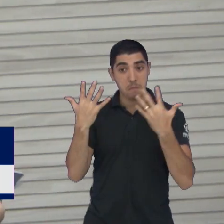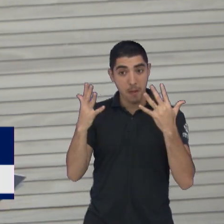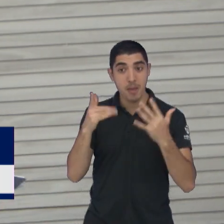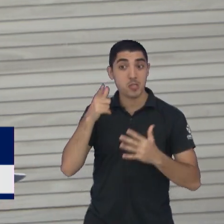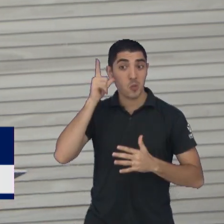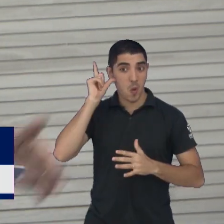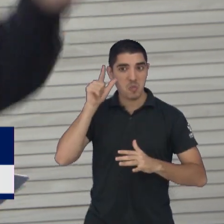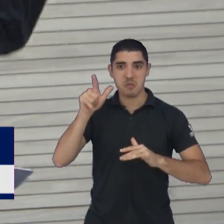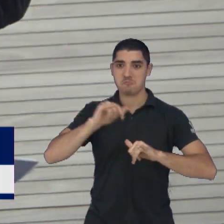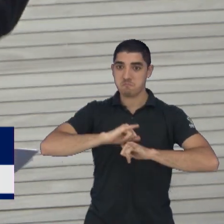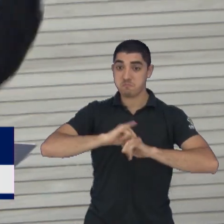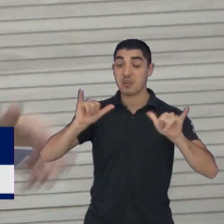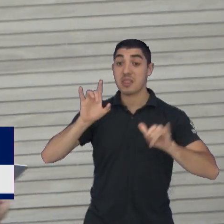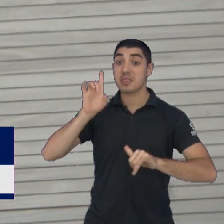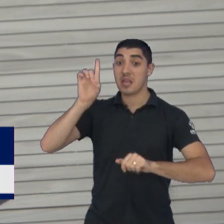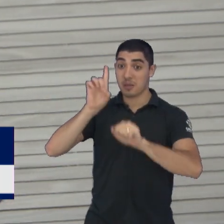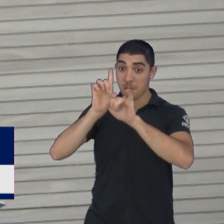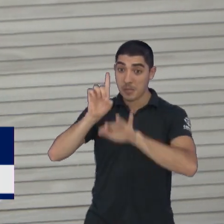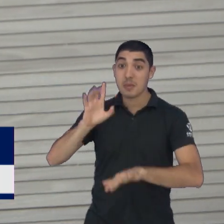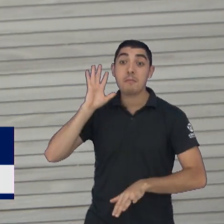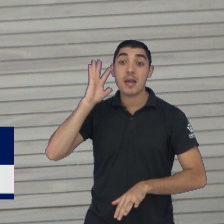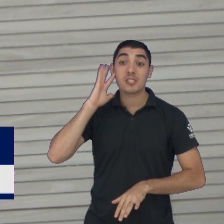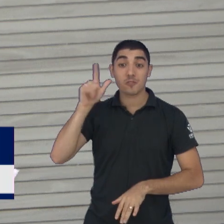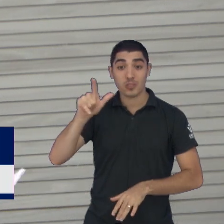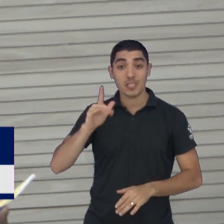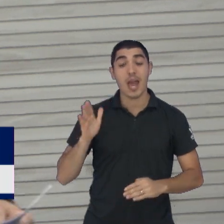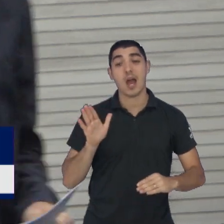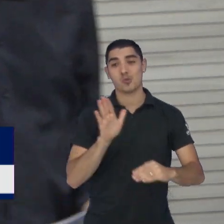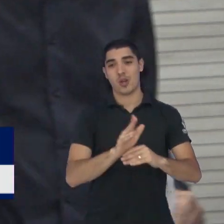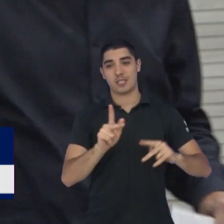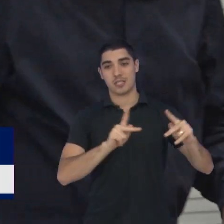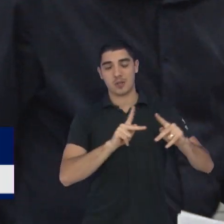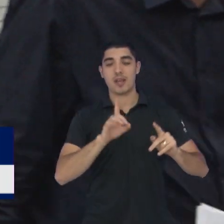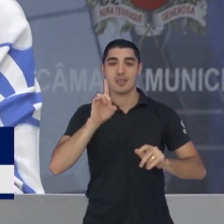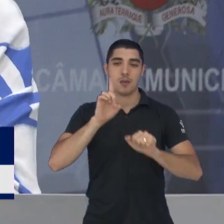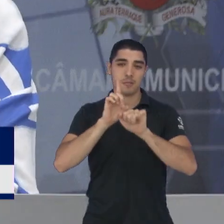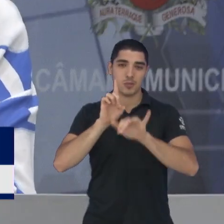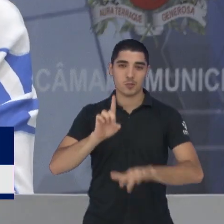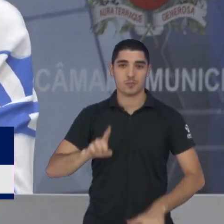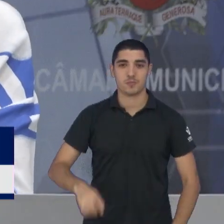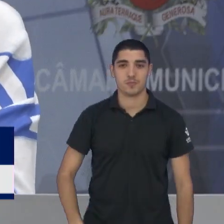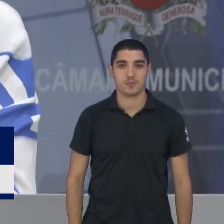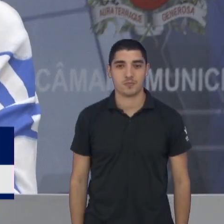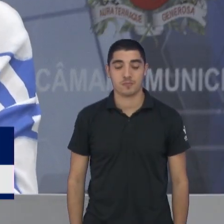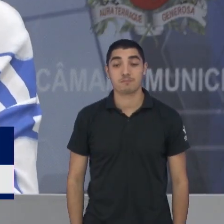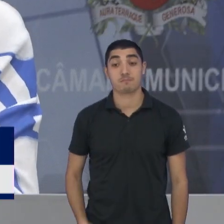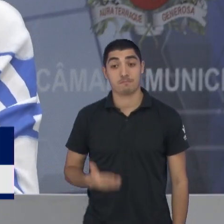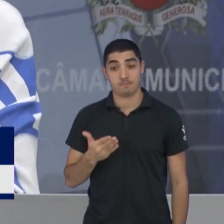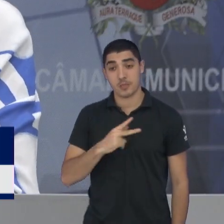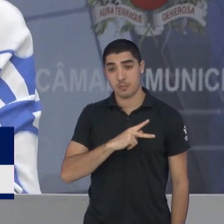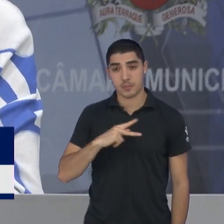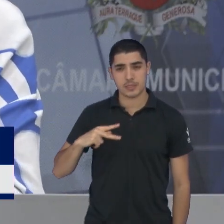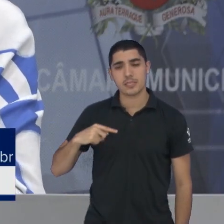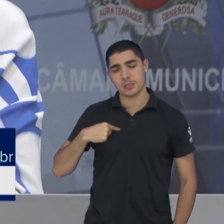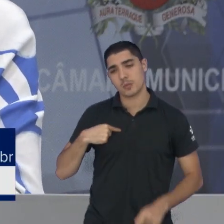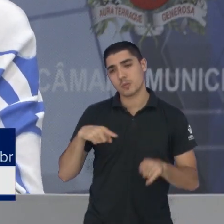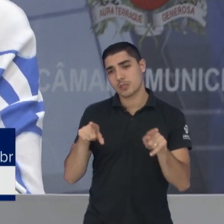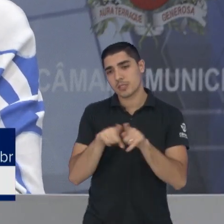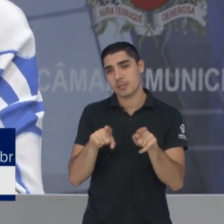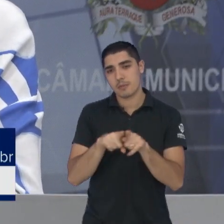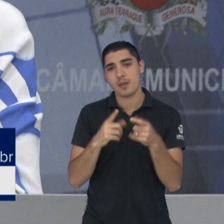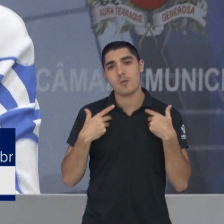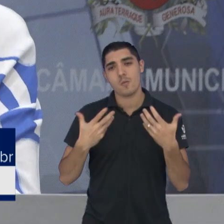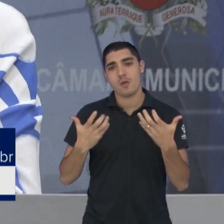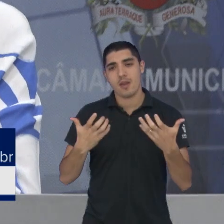vai te honrar e, quem sabe, você vai salvar a nossa cidade. Fique com Deus. Senhor presidente, eu queria também falar aí a